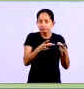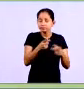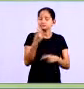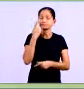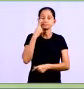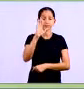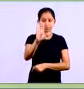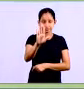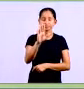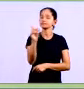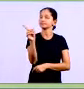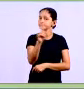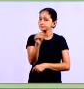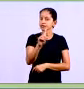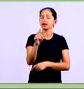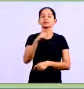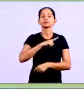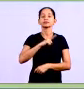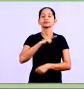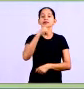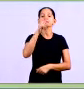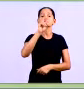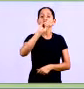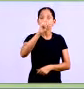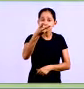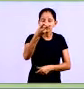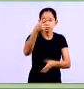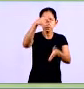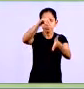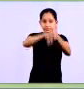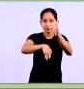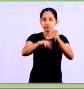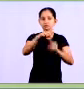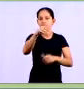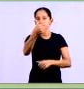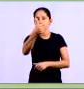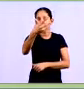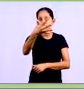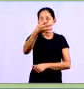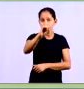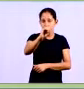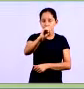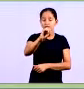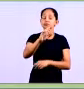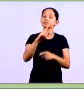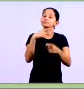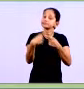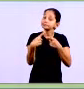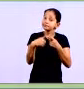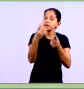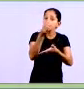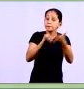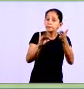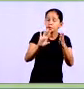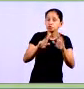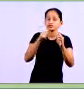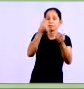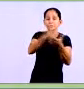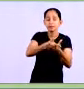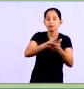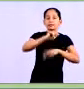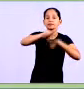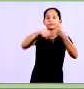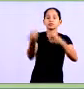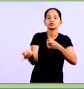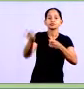Desses 2.000, 140 eu vou ter de crédito junto ao governo. Eu vou ter um